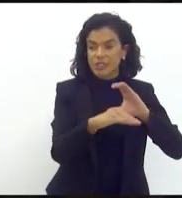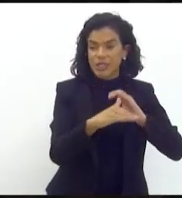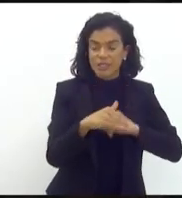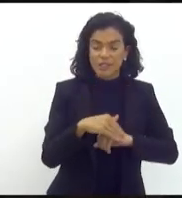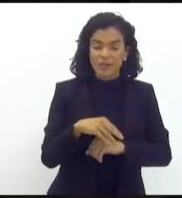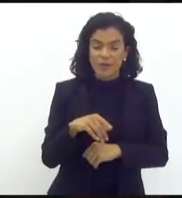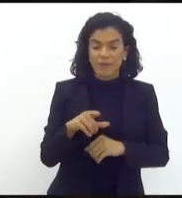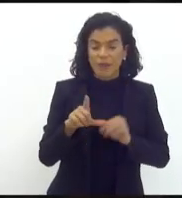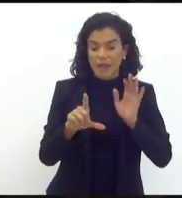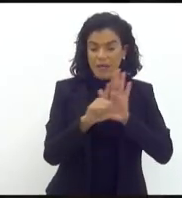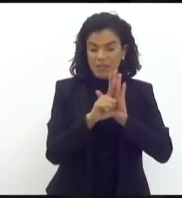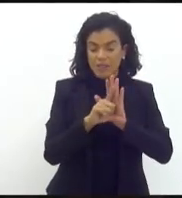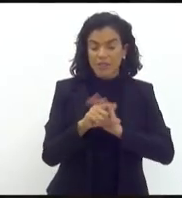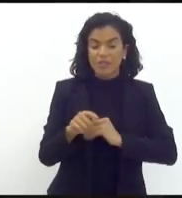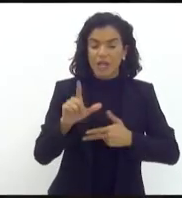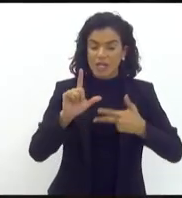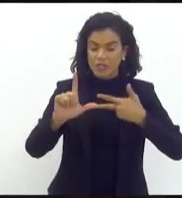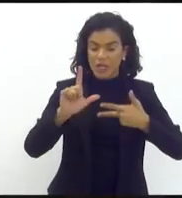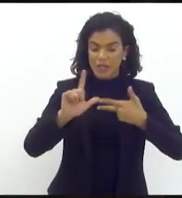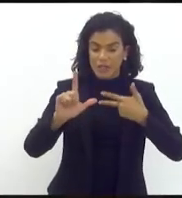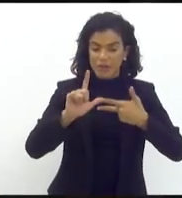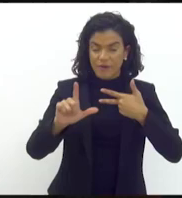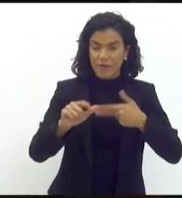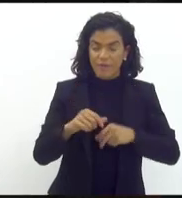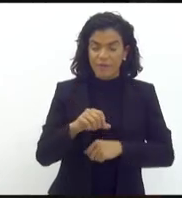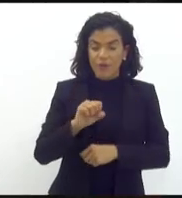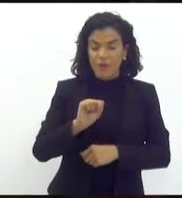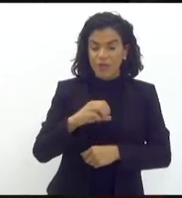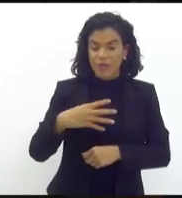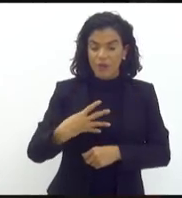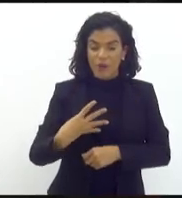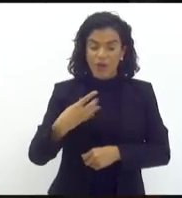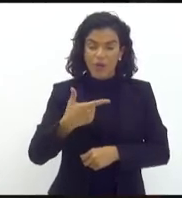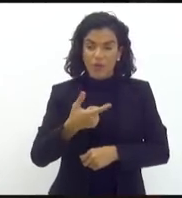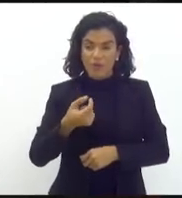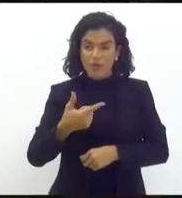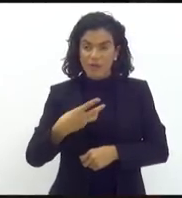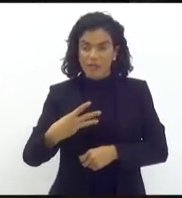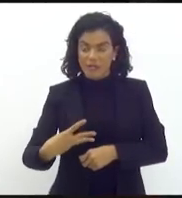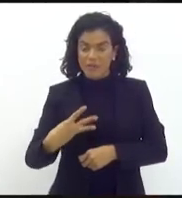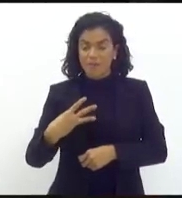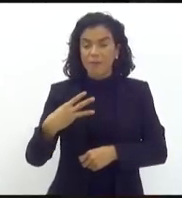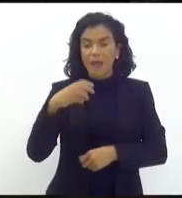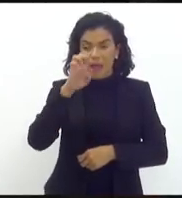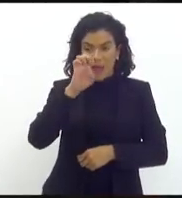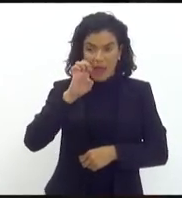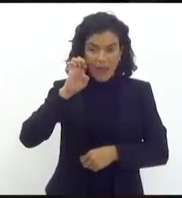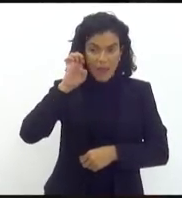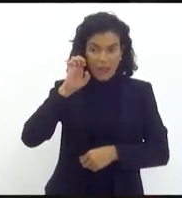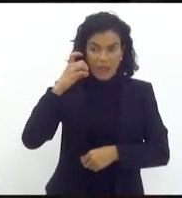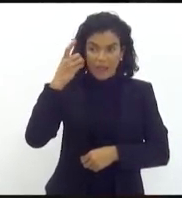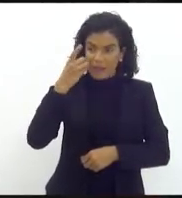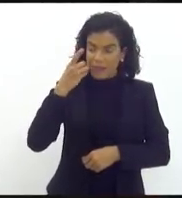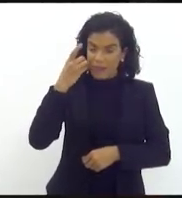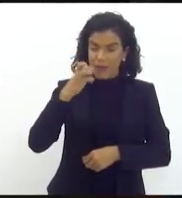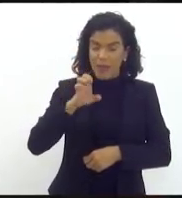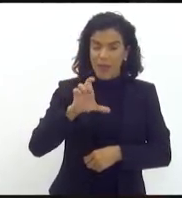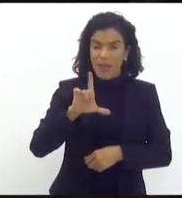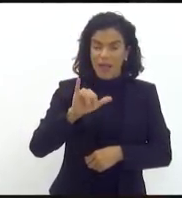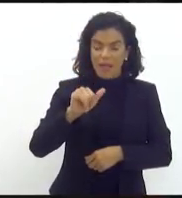84 de 2023 de autoria da deputada Érica takimoto que